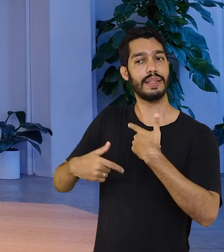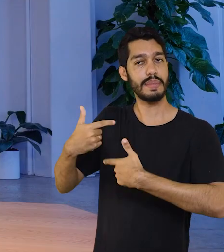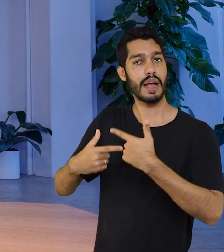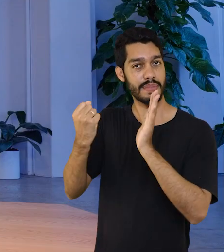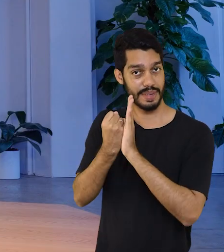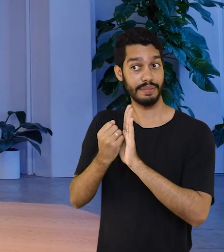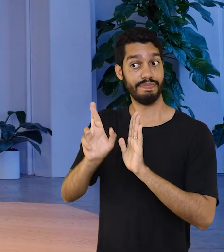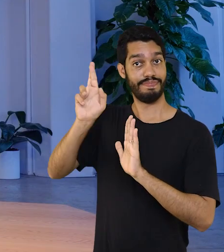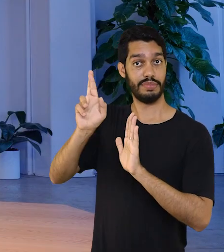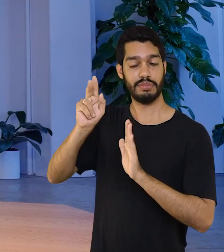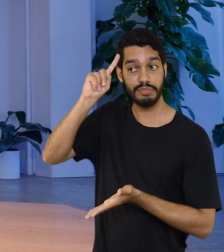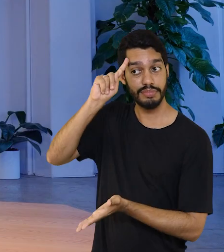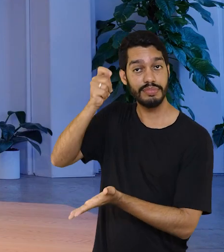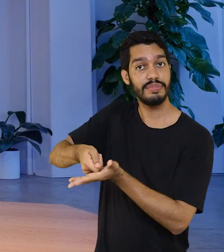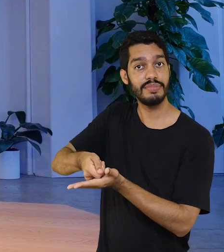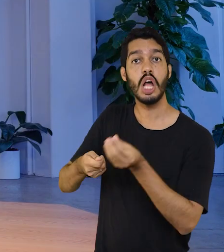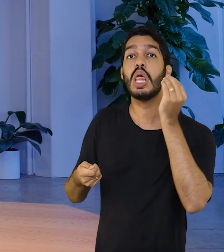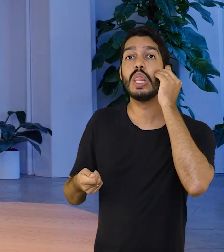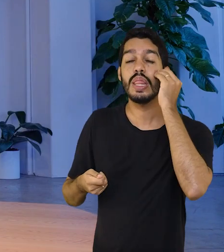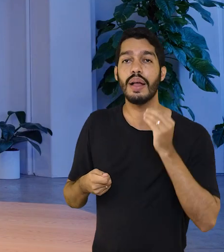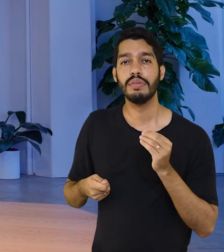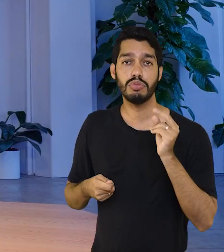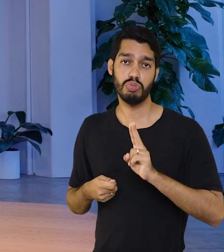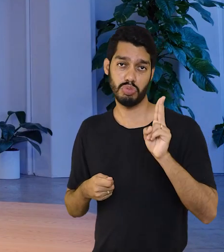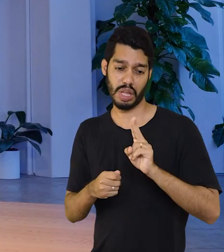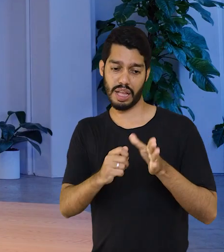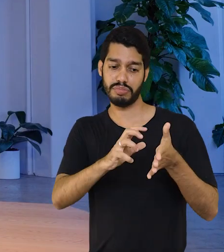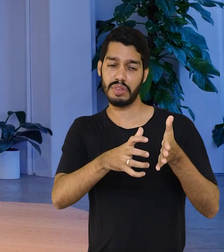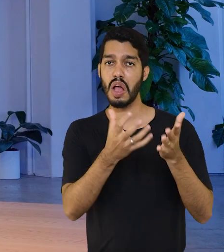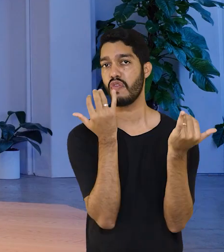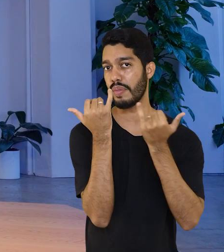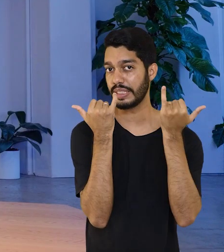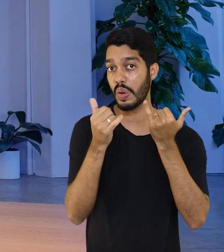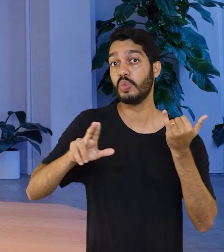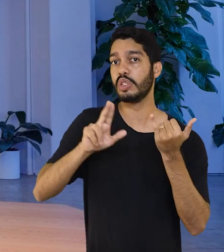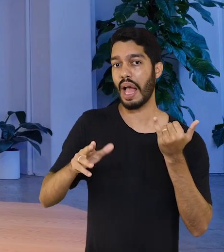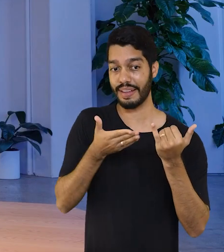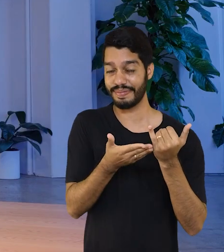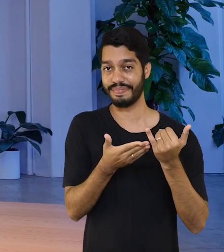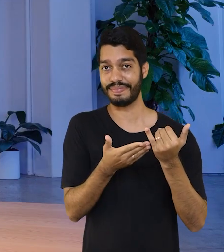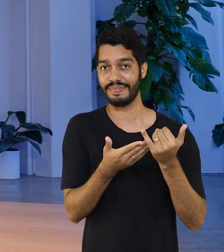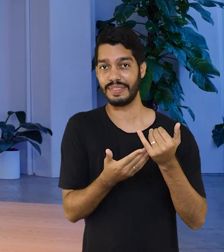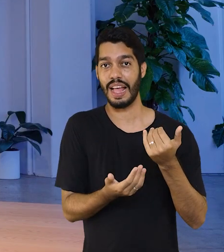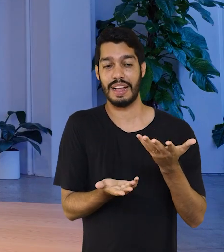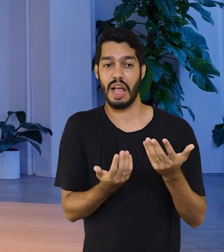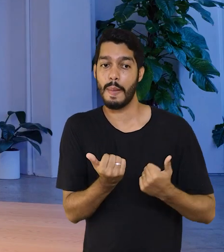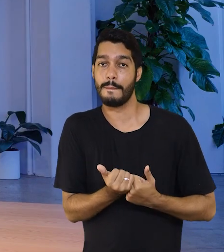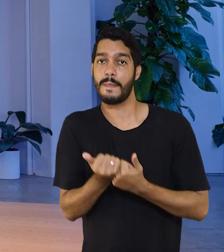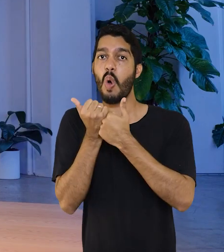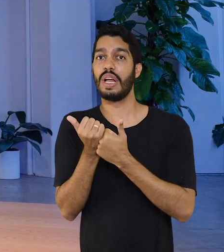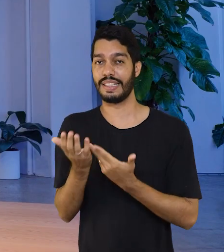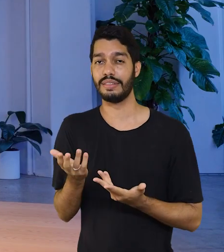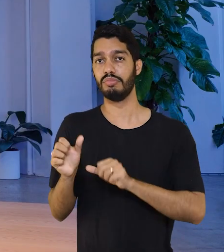né, qualquer líder de um negócio, de uma marca, ao tomar uma decisão, tentava usar algum